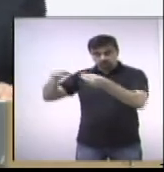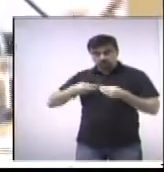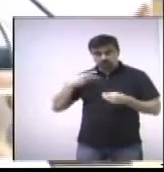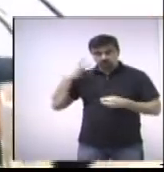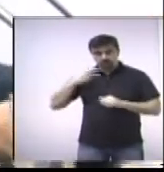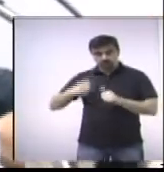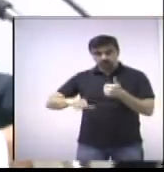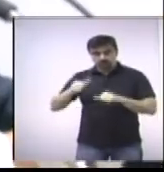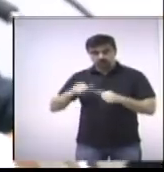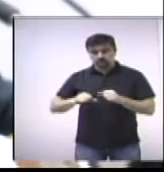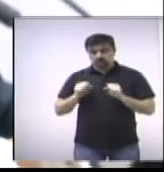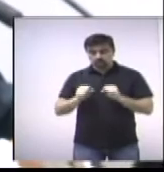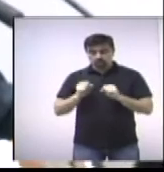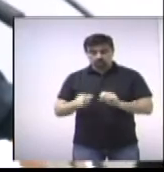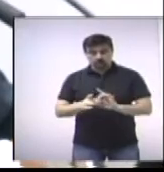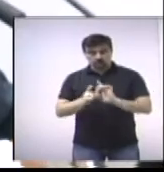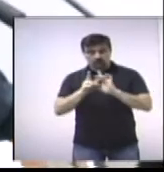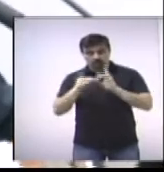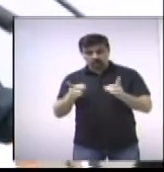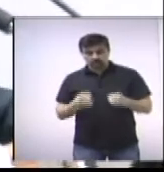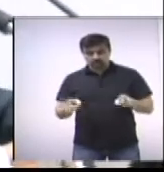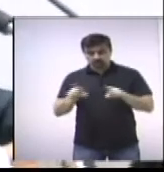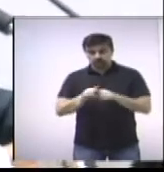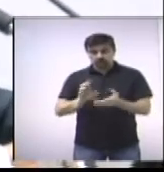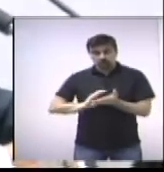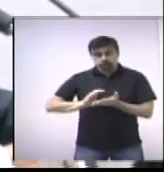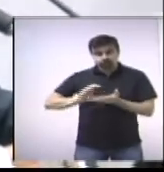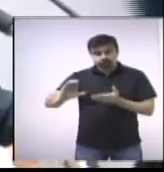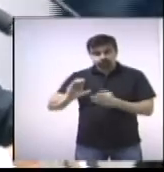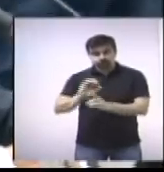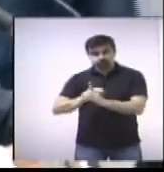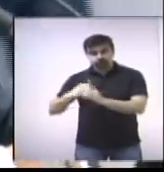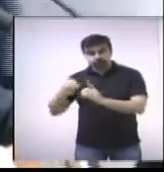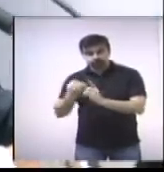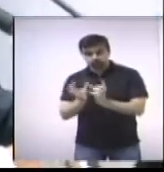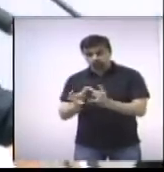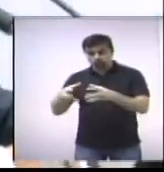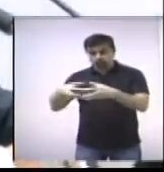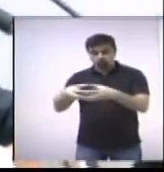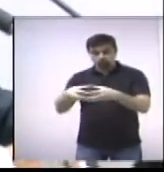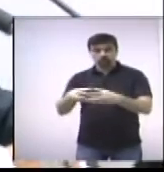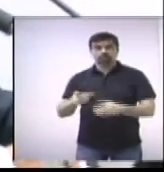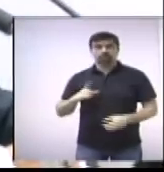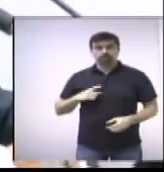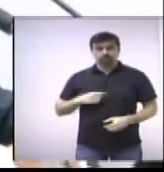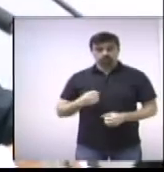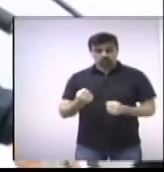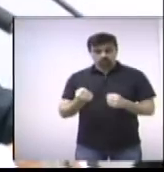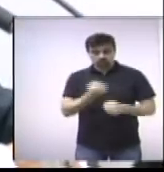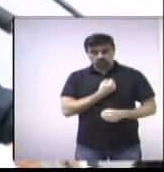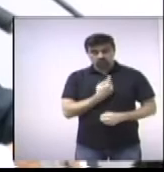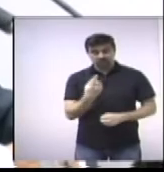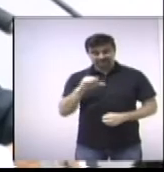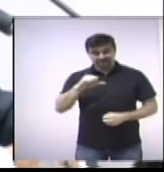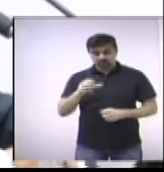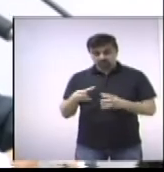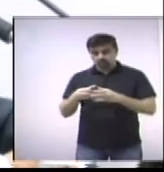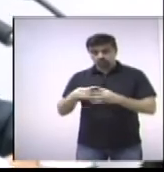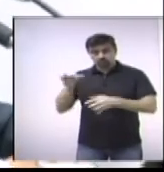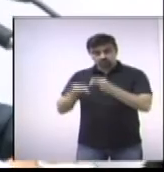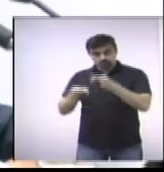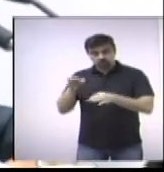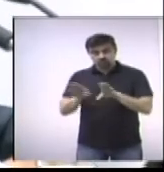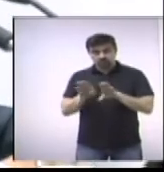sobre autorização para concessão de subvenção social e da outras providências. Pareceres número 19 da Comissão de Justiça, número 21 da Comissão